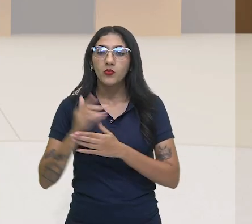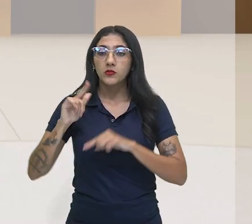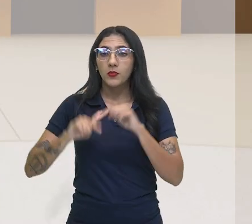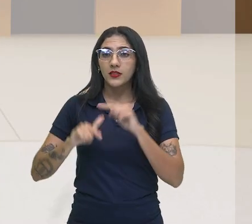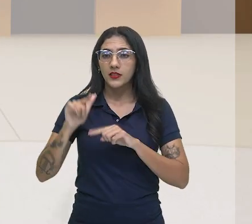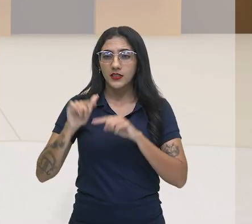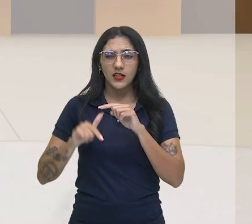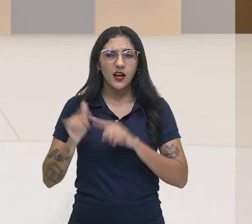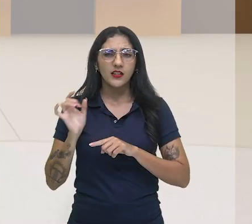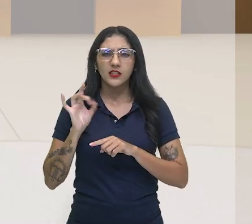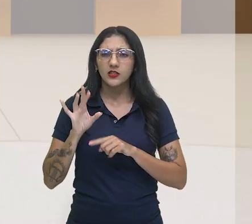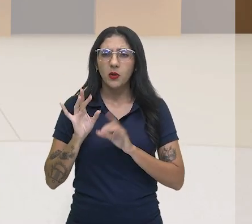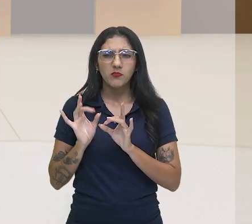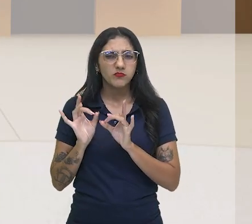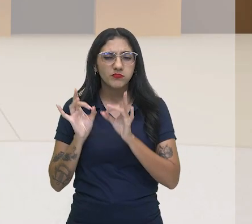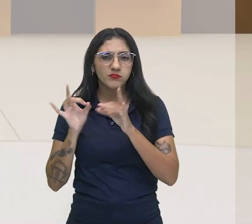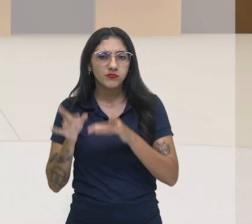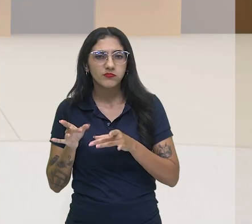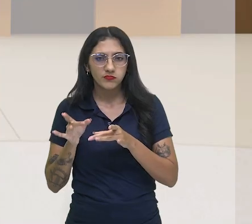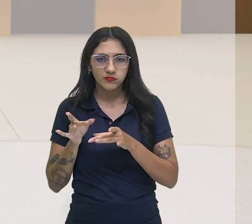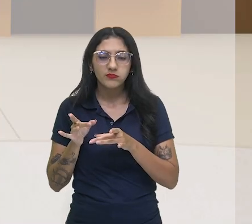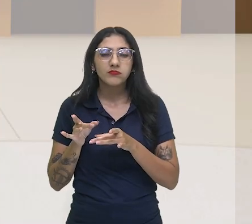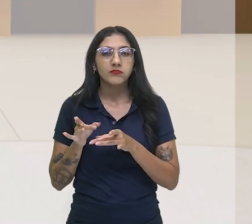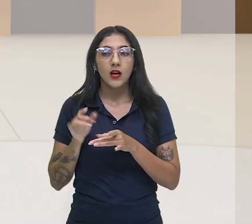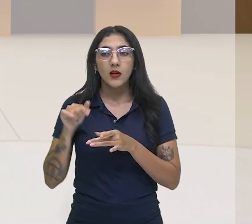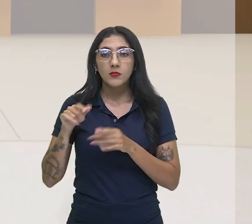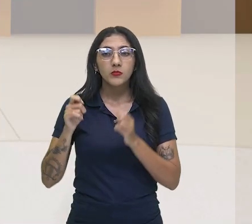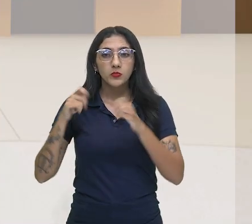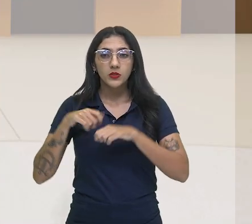seriam descartados como lixo,